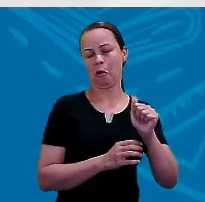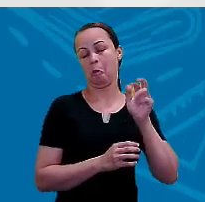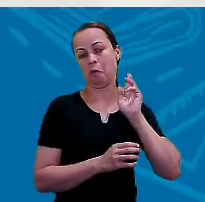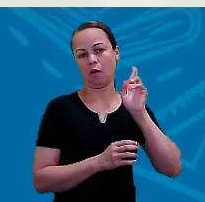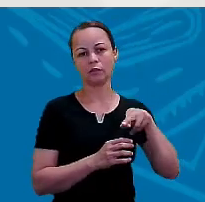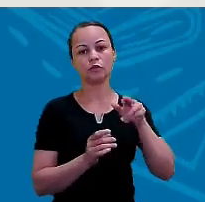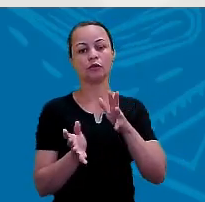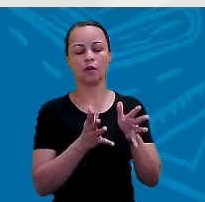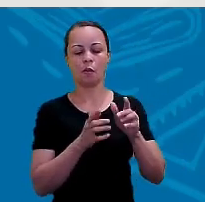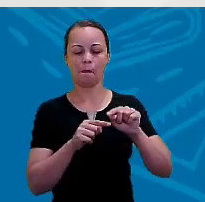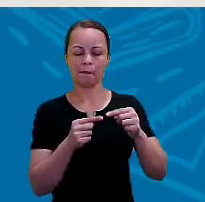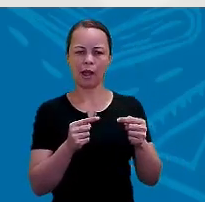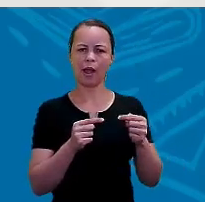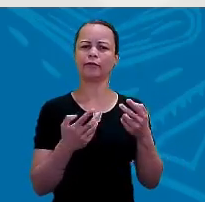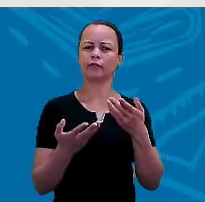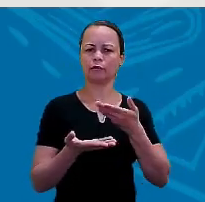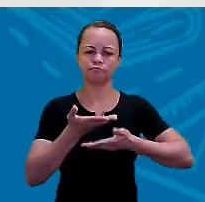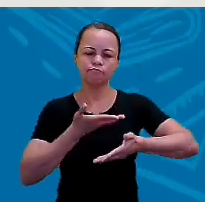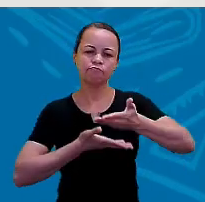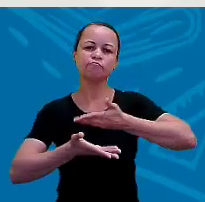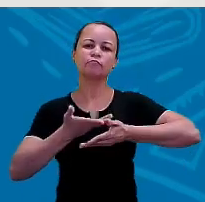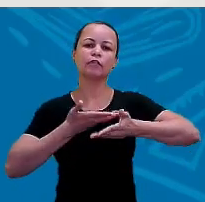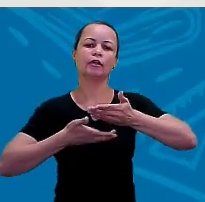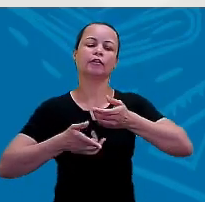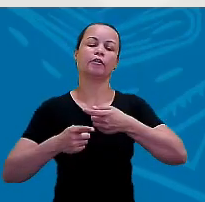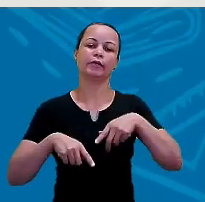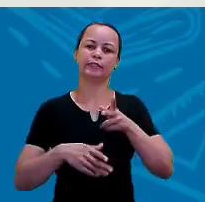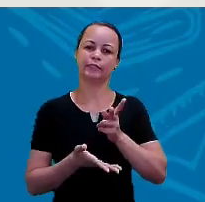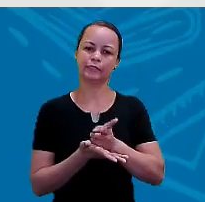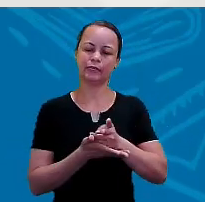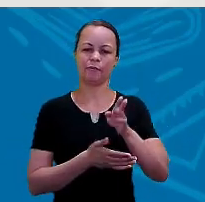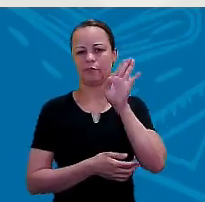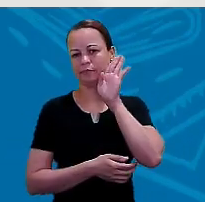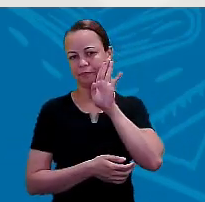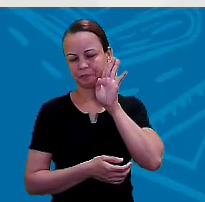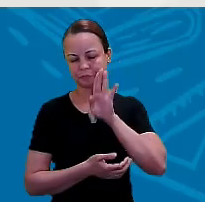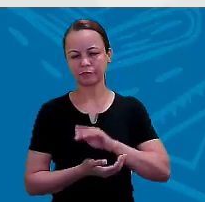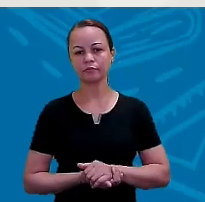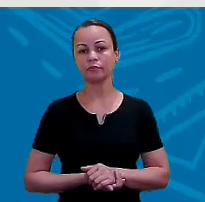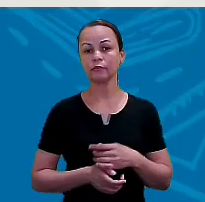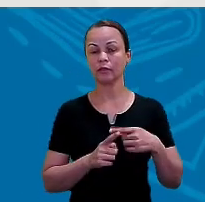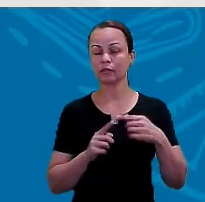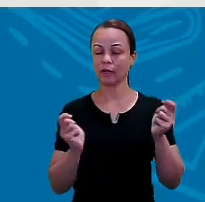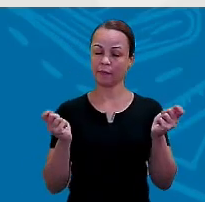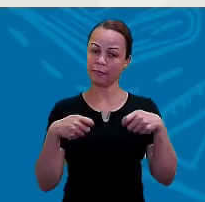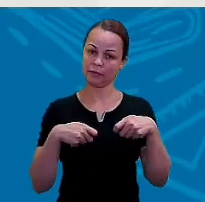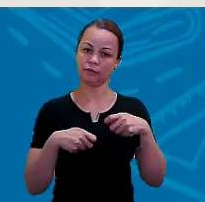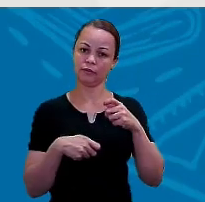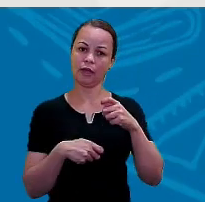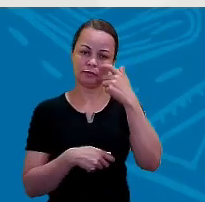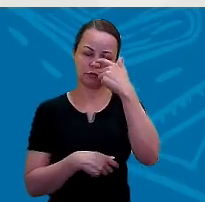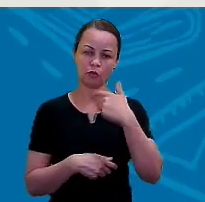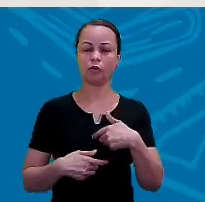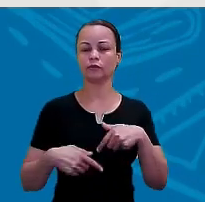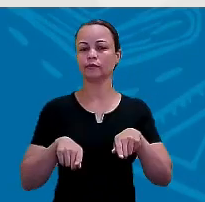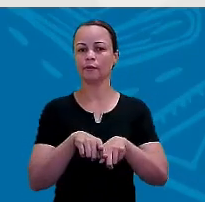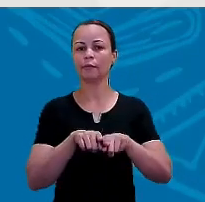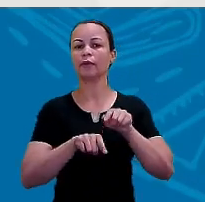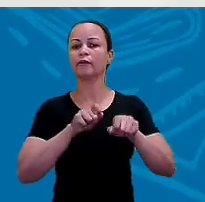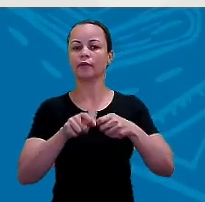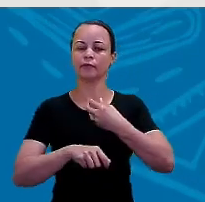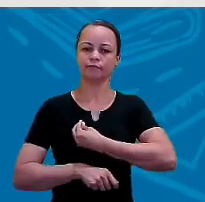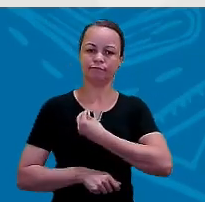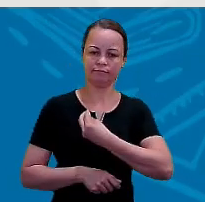todo dialogando, e isso é muito bom, isso é muito legal. Por quê? Porque também tem a ver com a nossa capacidade também de sobrevivência, da gente